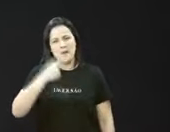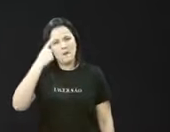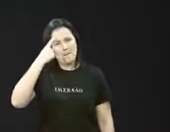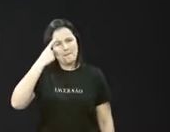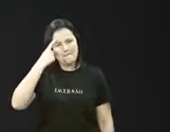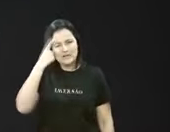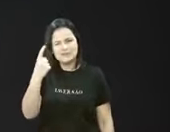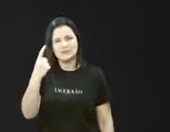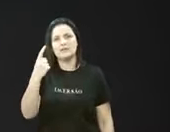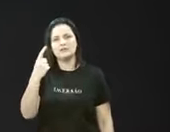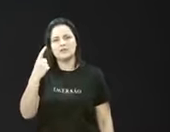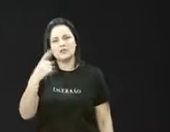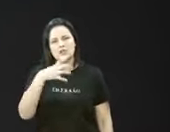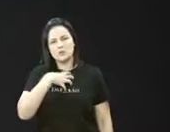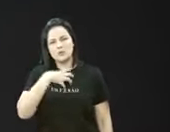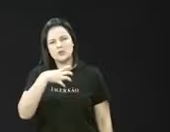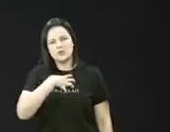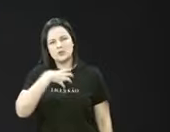um fogo